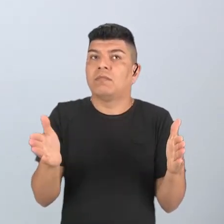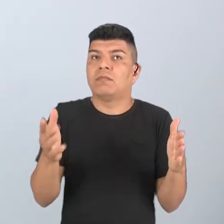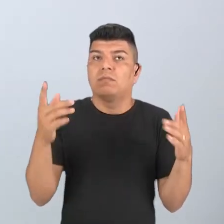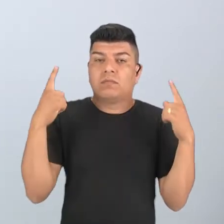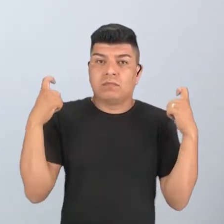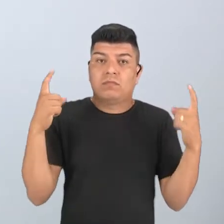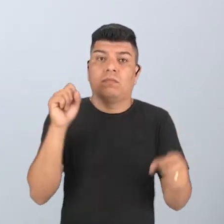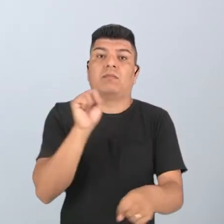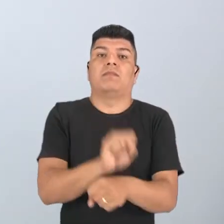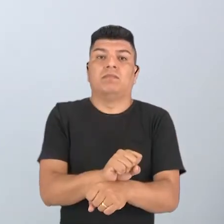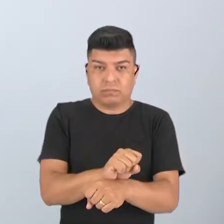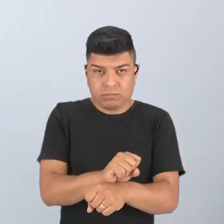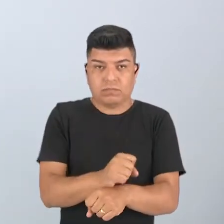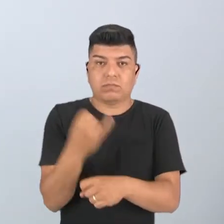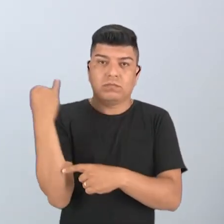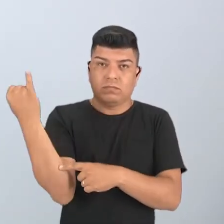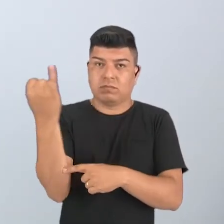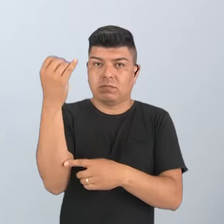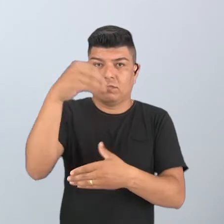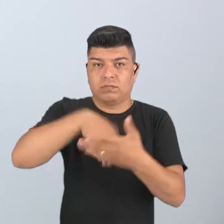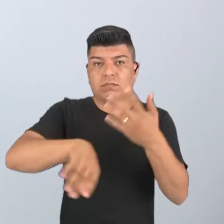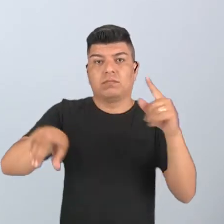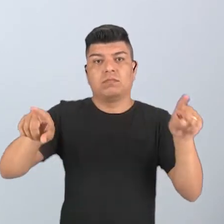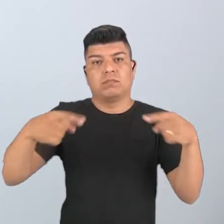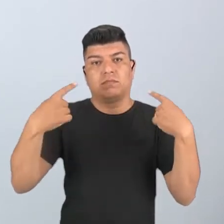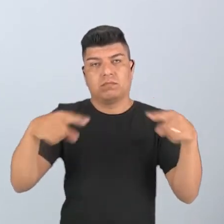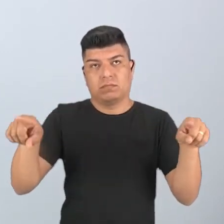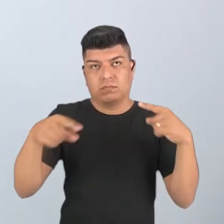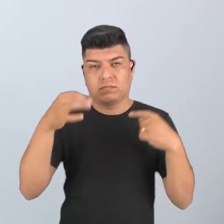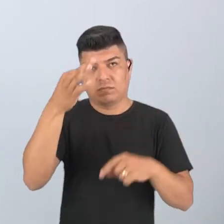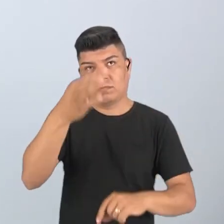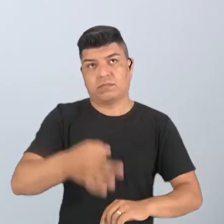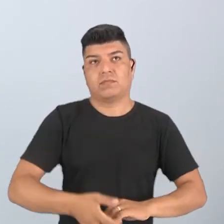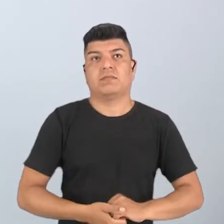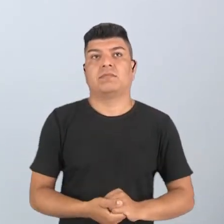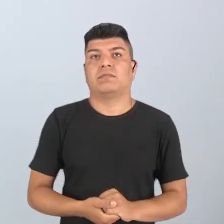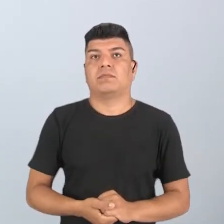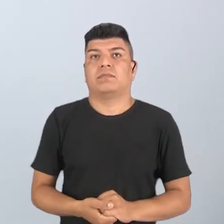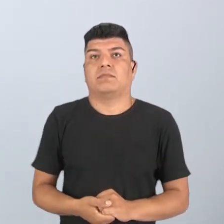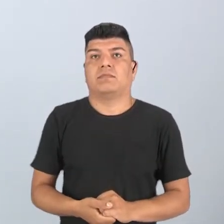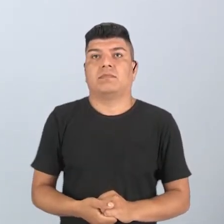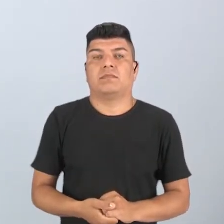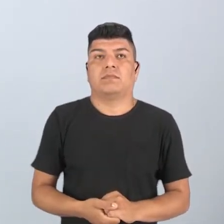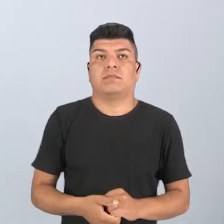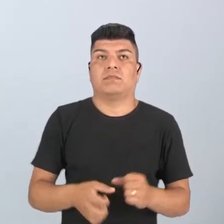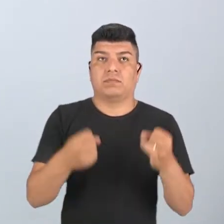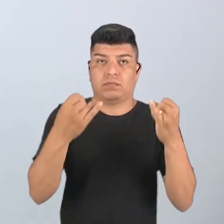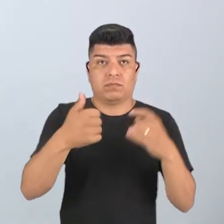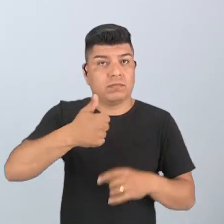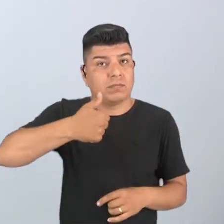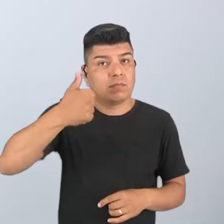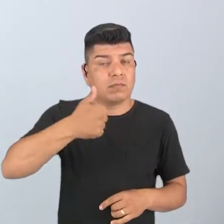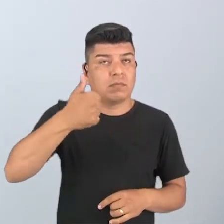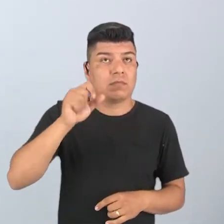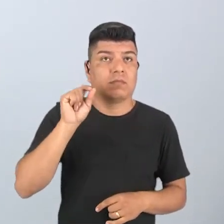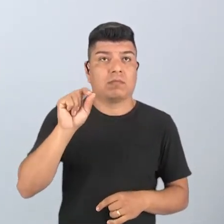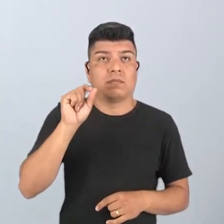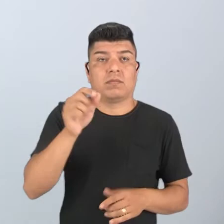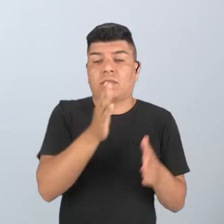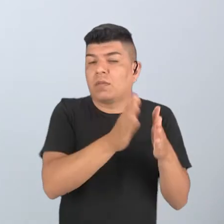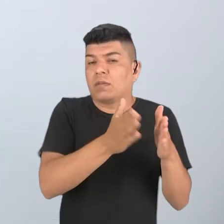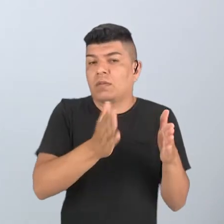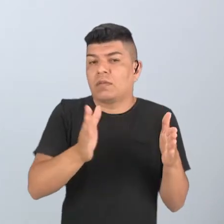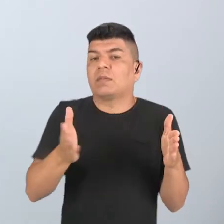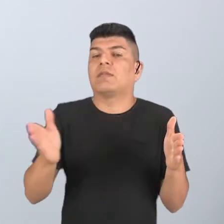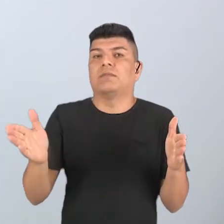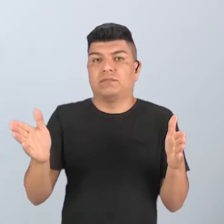tão importantes dentro da música, dentro do som, certo? Então, vamos falar primeiramente sobre a